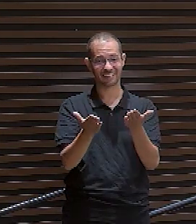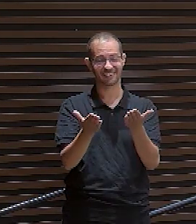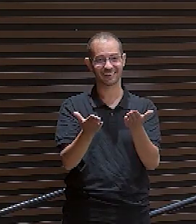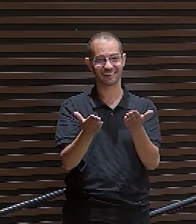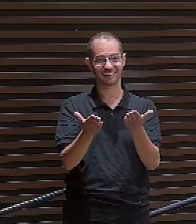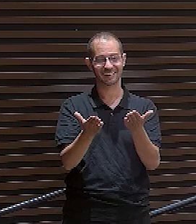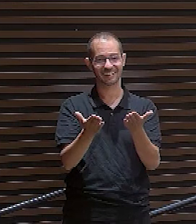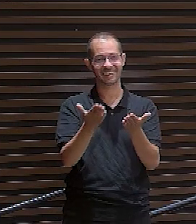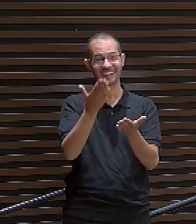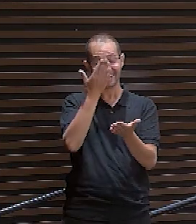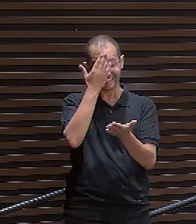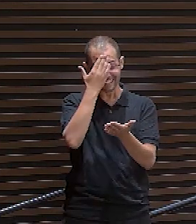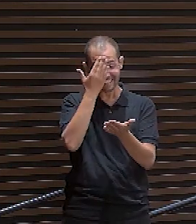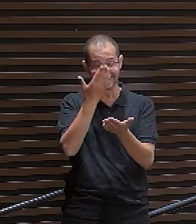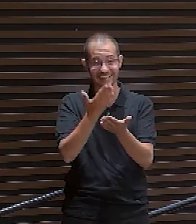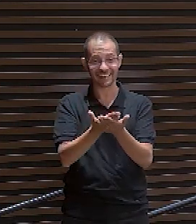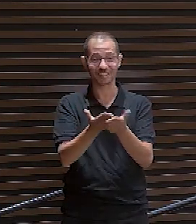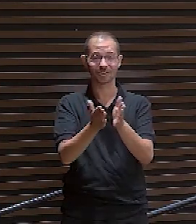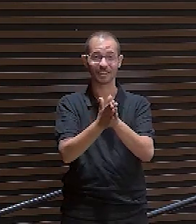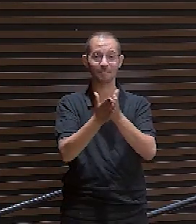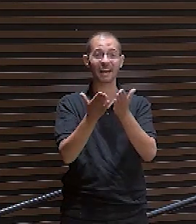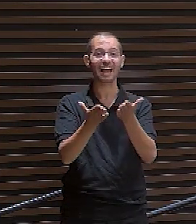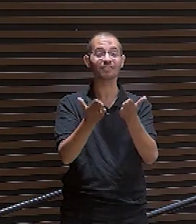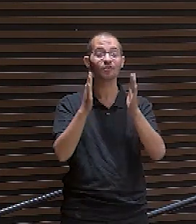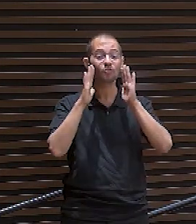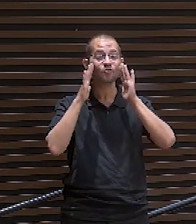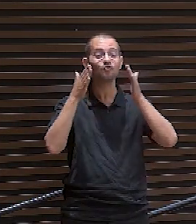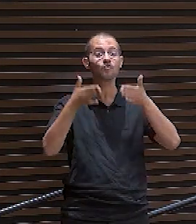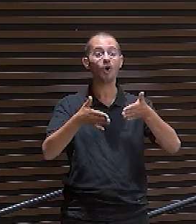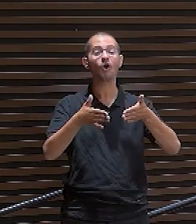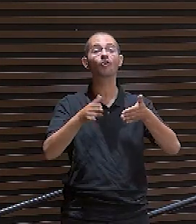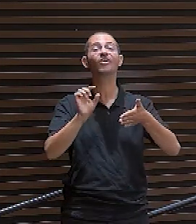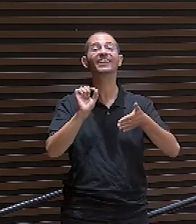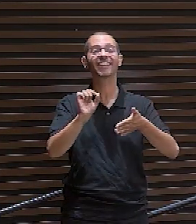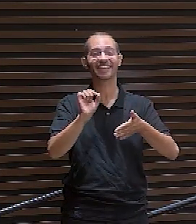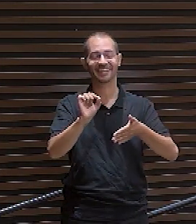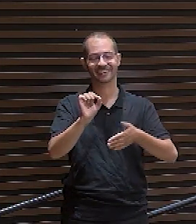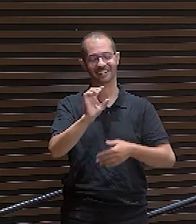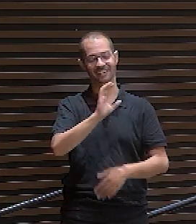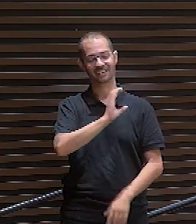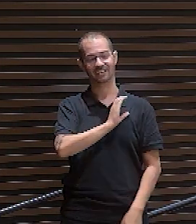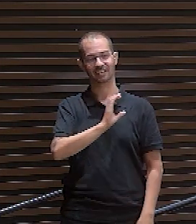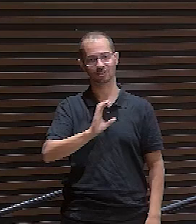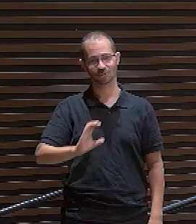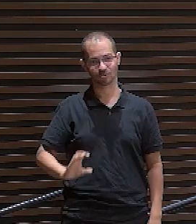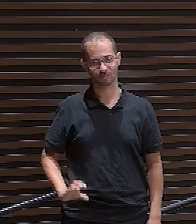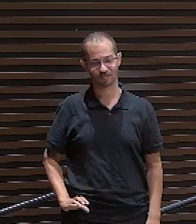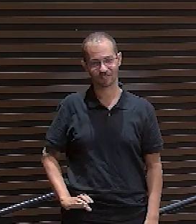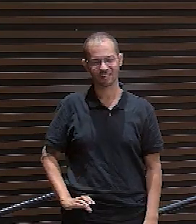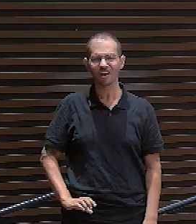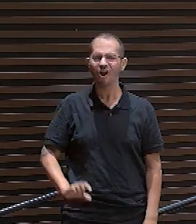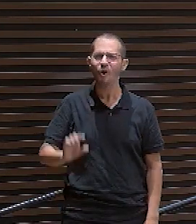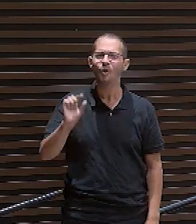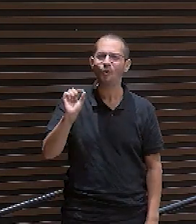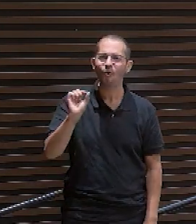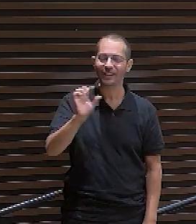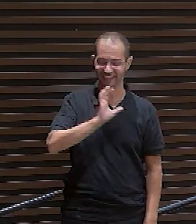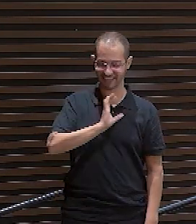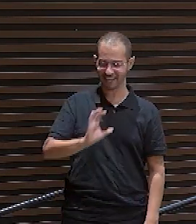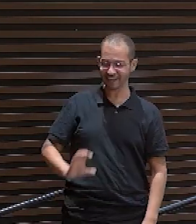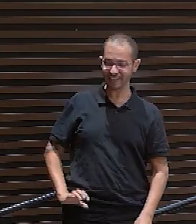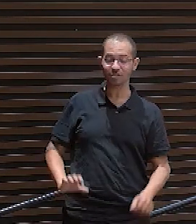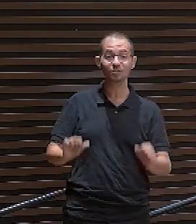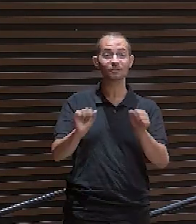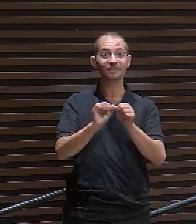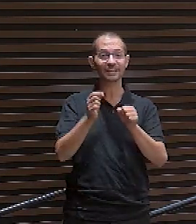Crendo na palavra, mas a palavra tem que focar numa pessoa. Cristo. E o que foi que Cristo fez para a